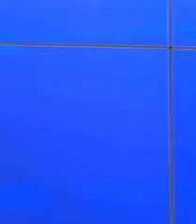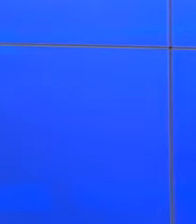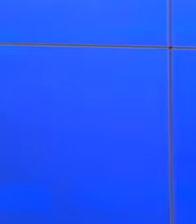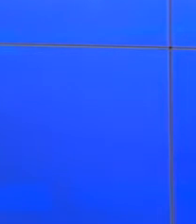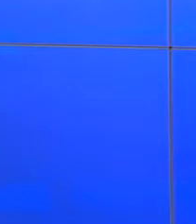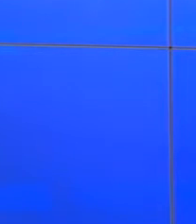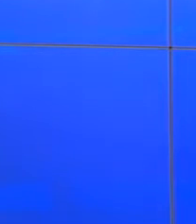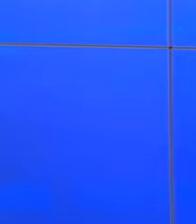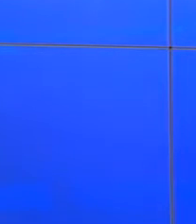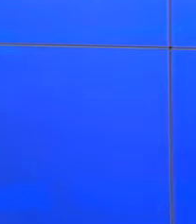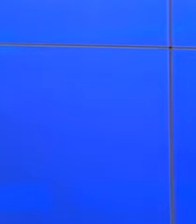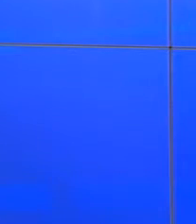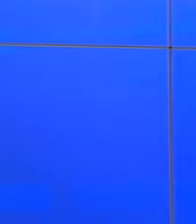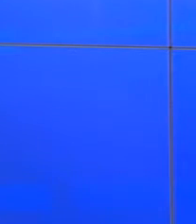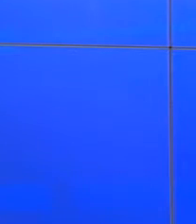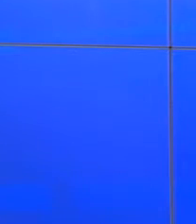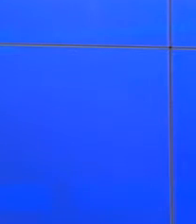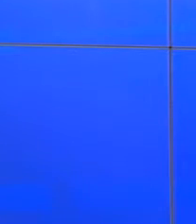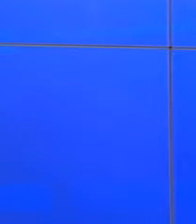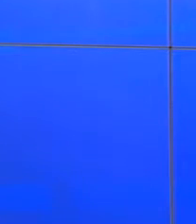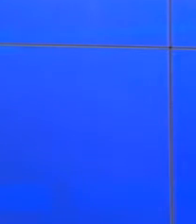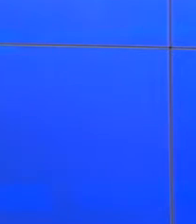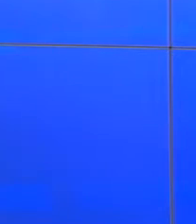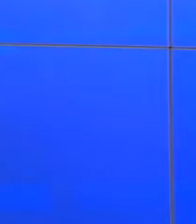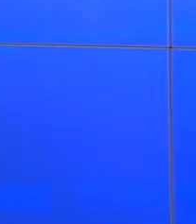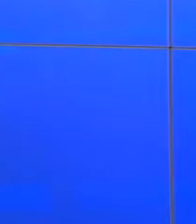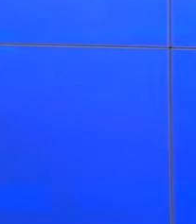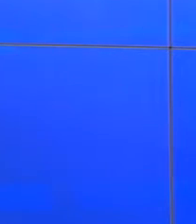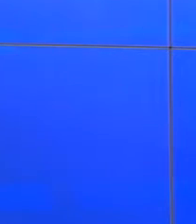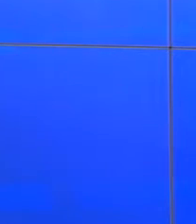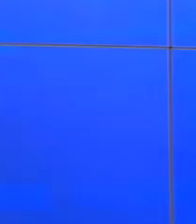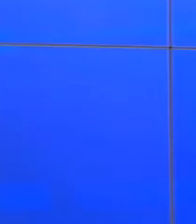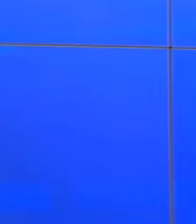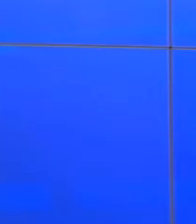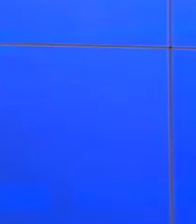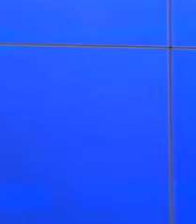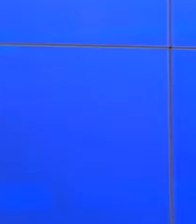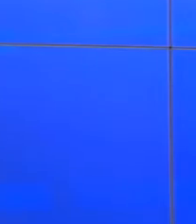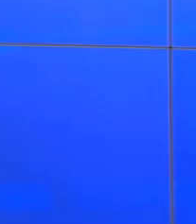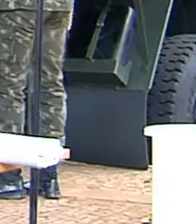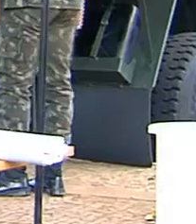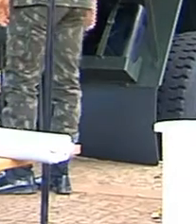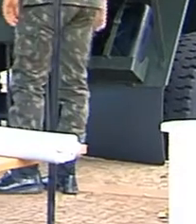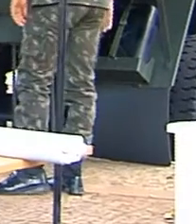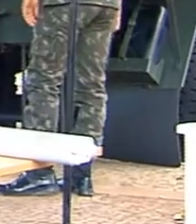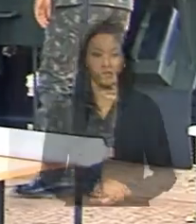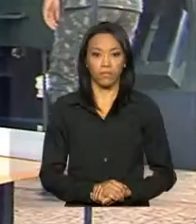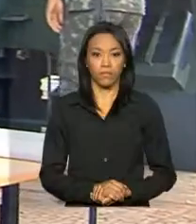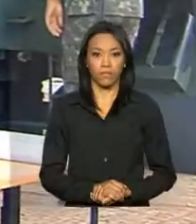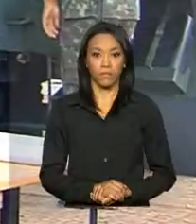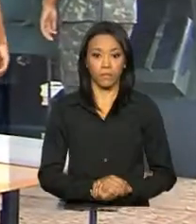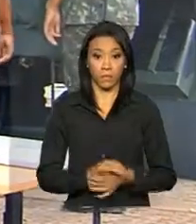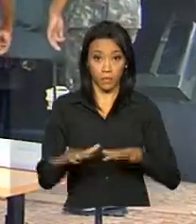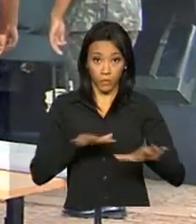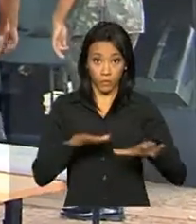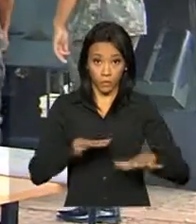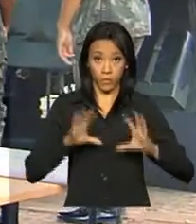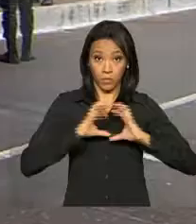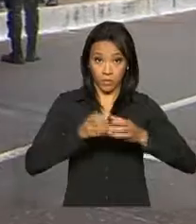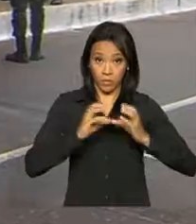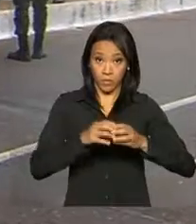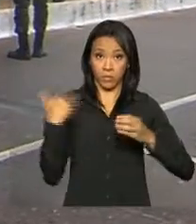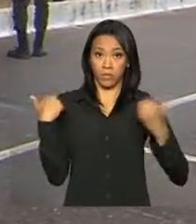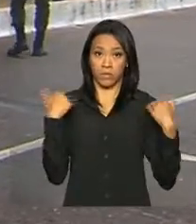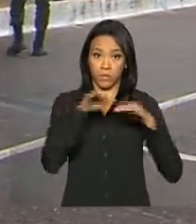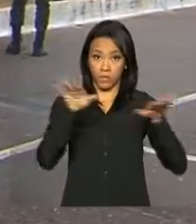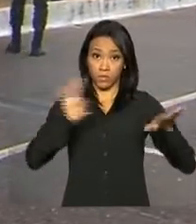resumo do que aconteceu nesse dia nacional de mobilização música 0 a mobilização começou cedo em todo o país